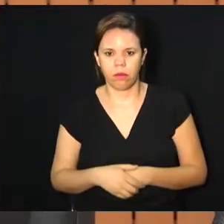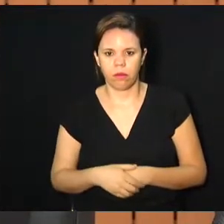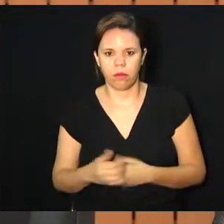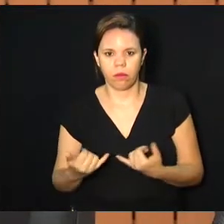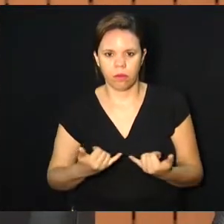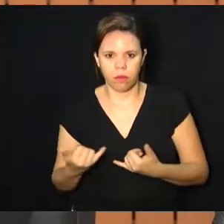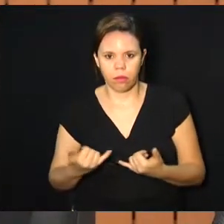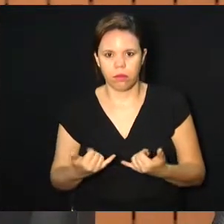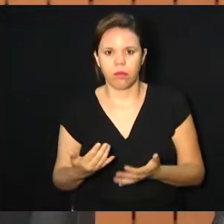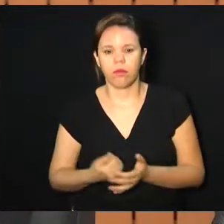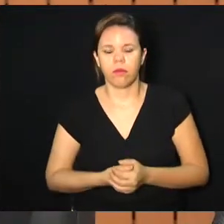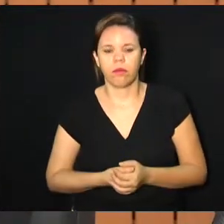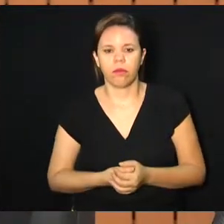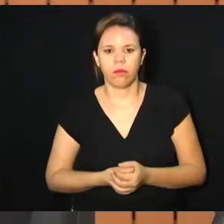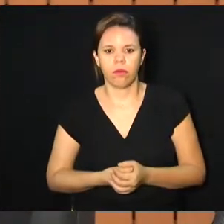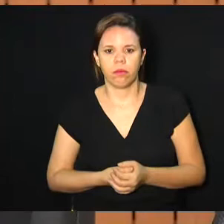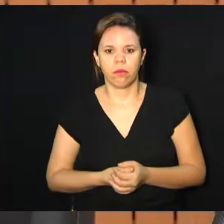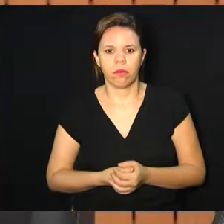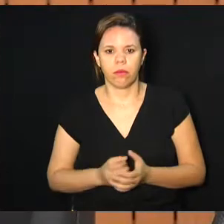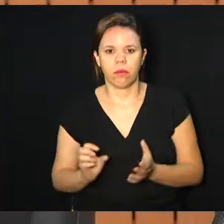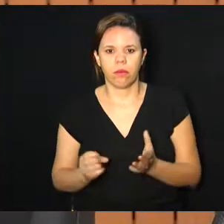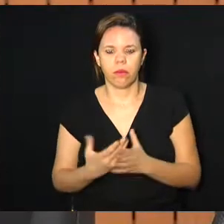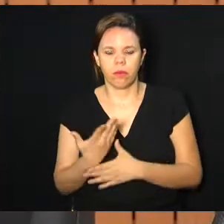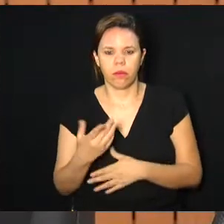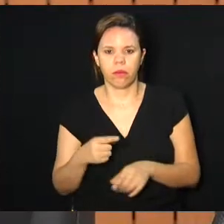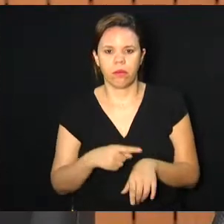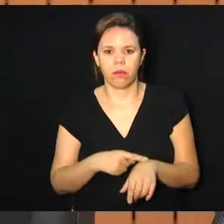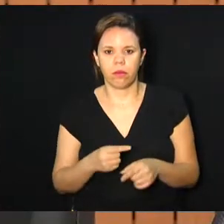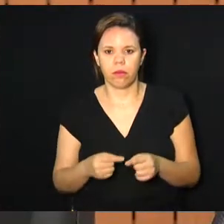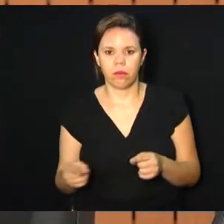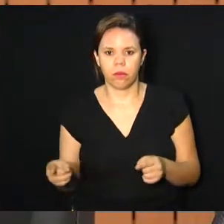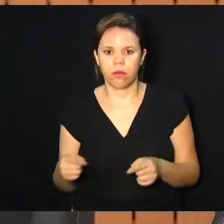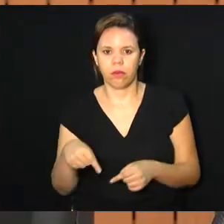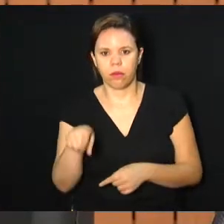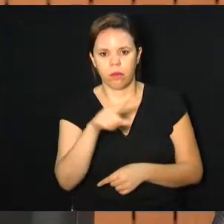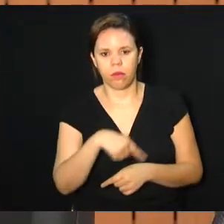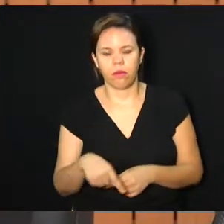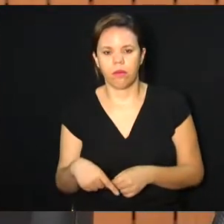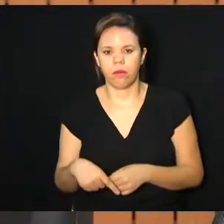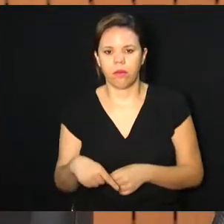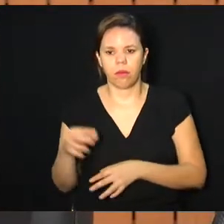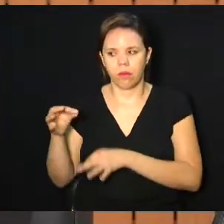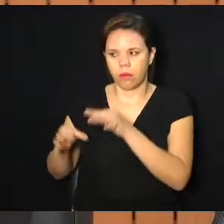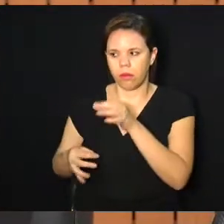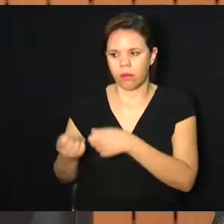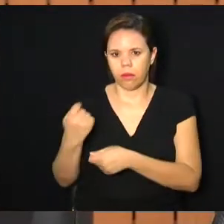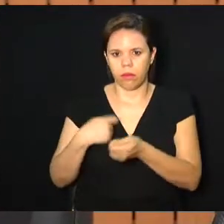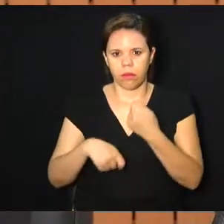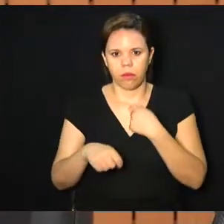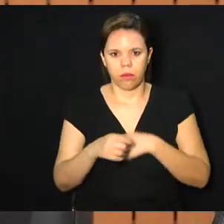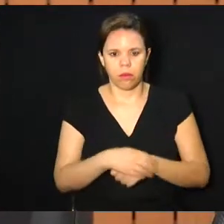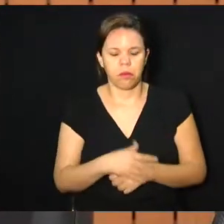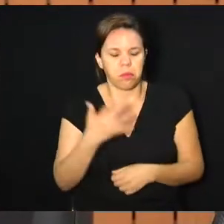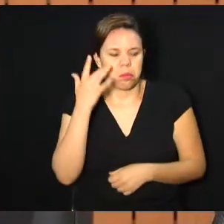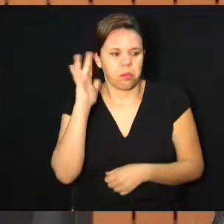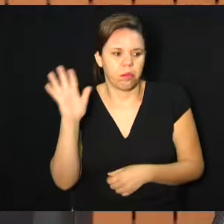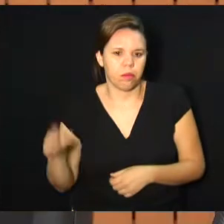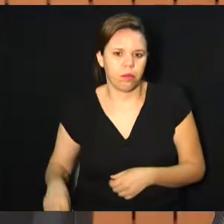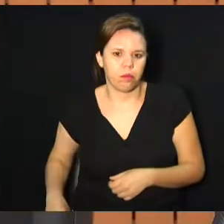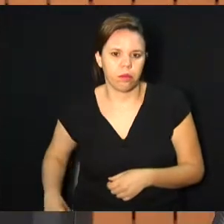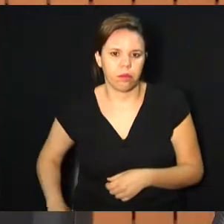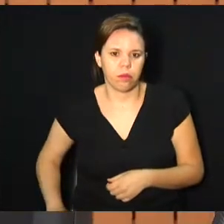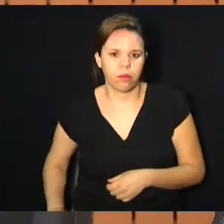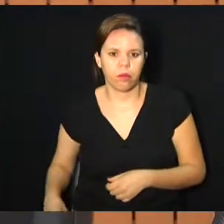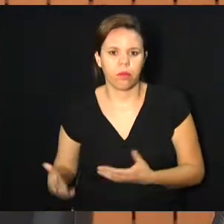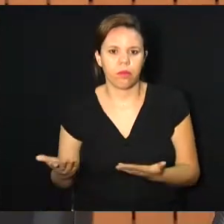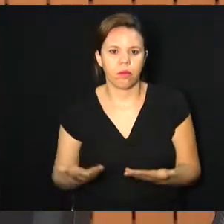informações, prestou informações a contento aí para vocês no âmbito da Justiça ou administrativamente, eu não sei se vocês